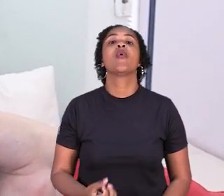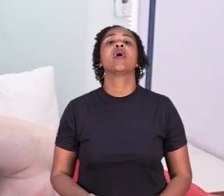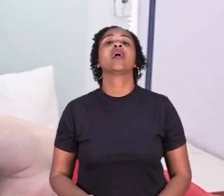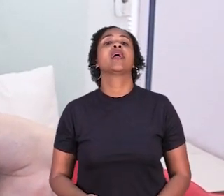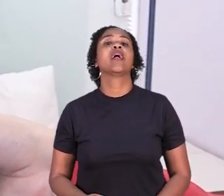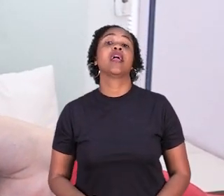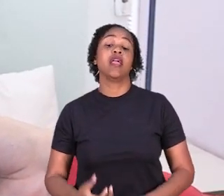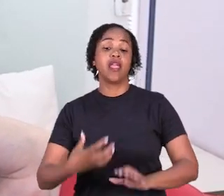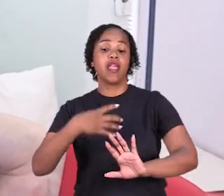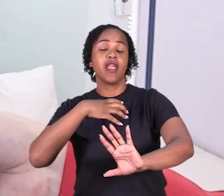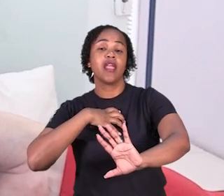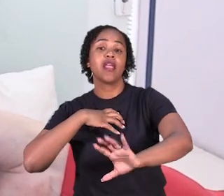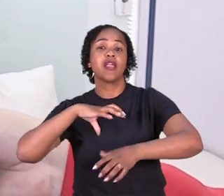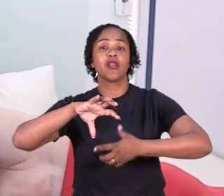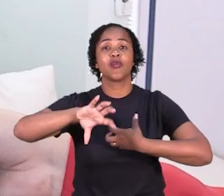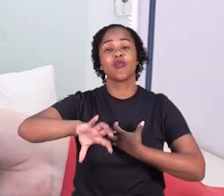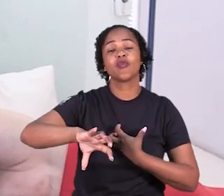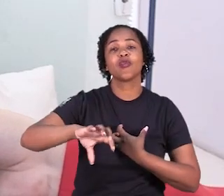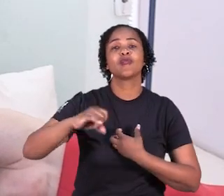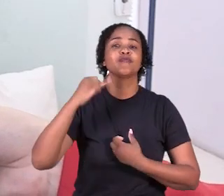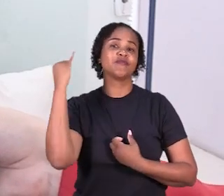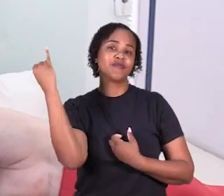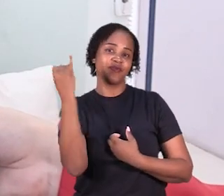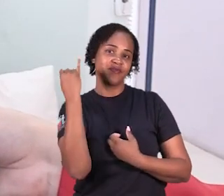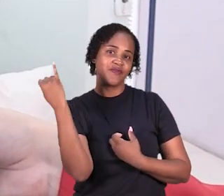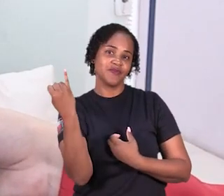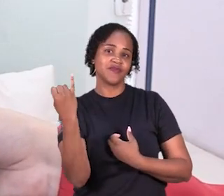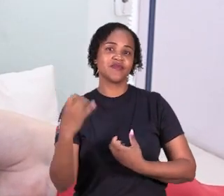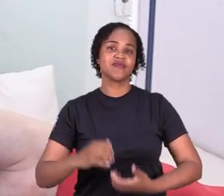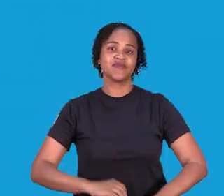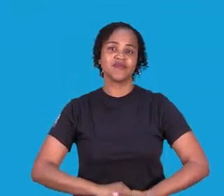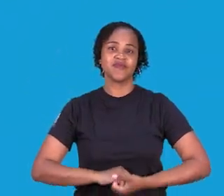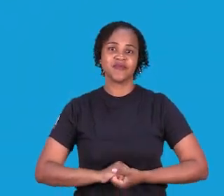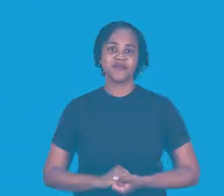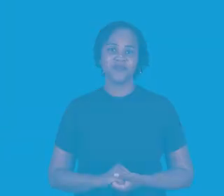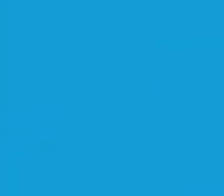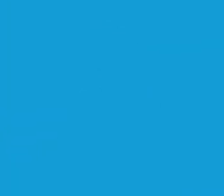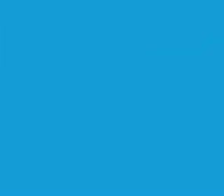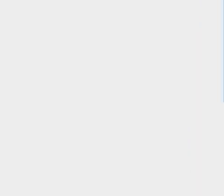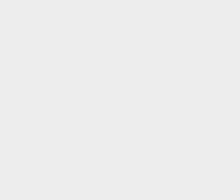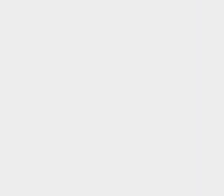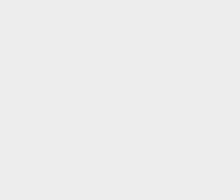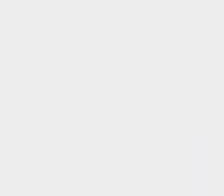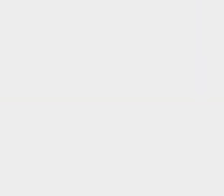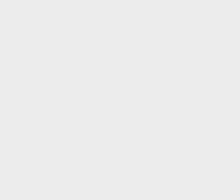no ambiente escolar. E eu acho que é de extrema importância a gente ter essa empatia com o próximo.